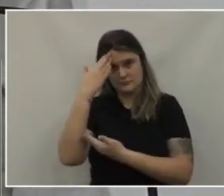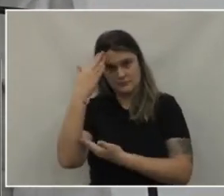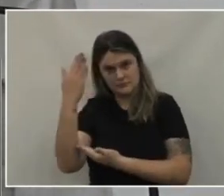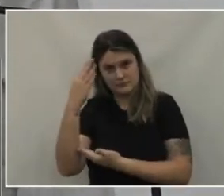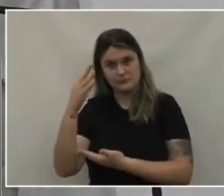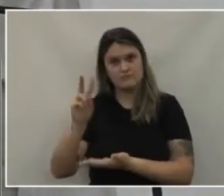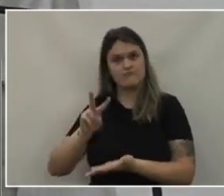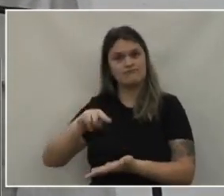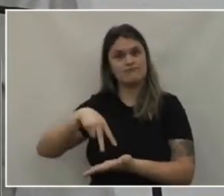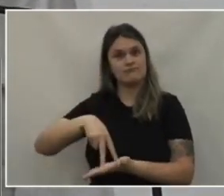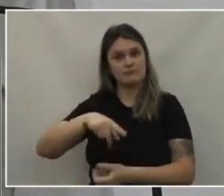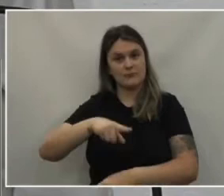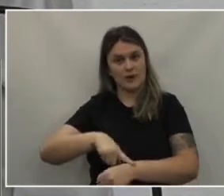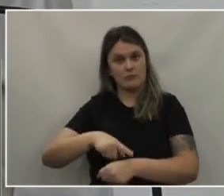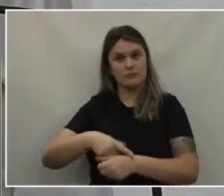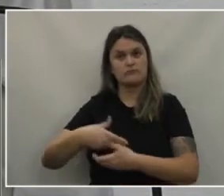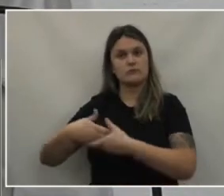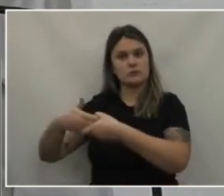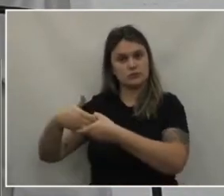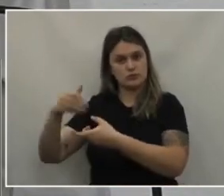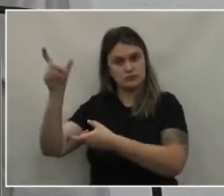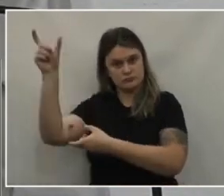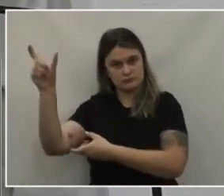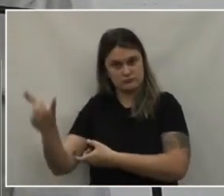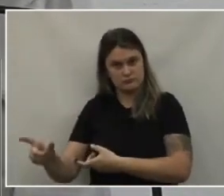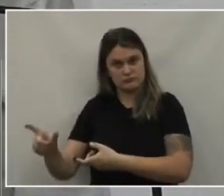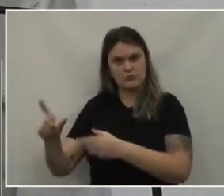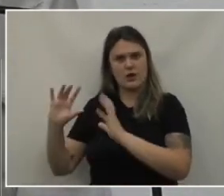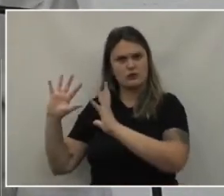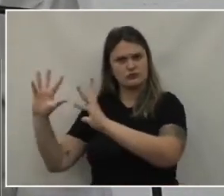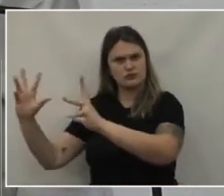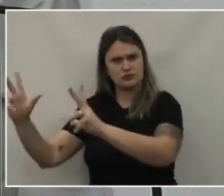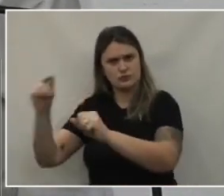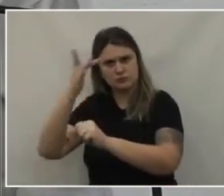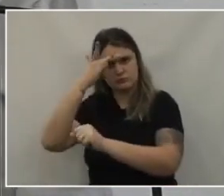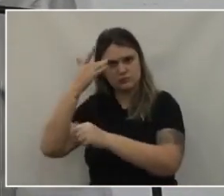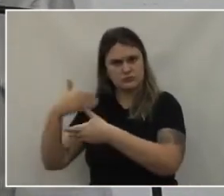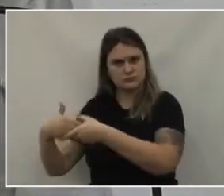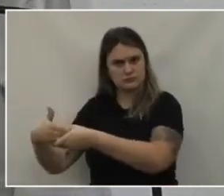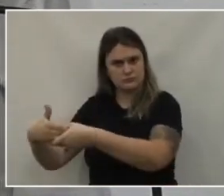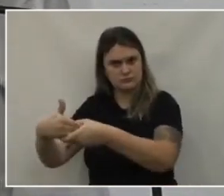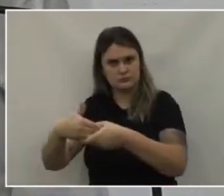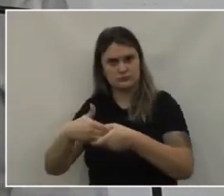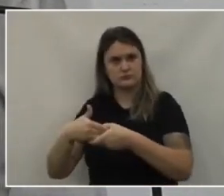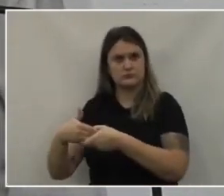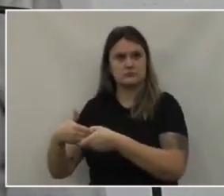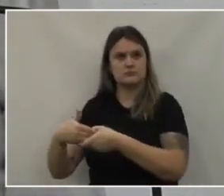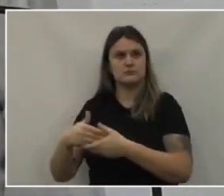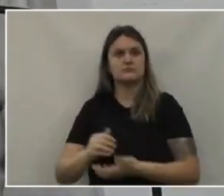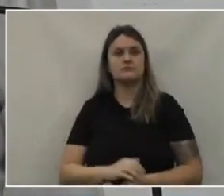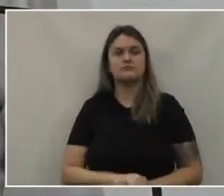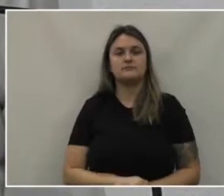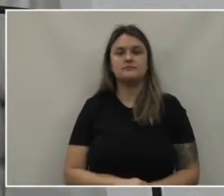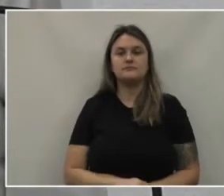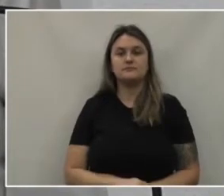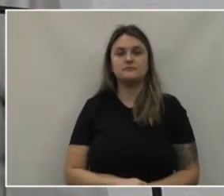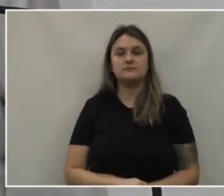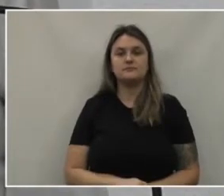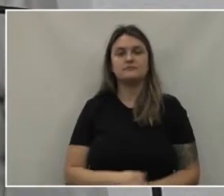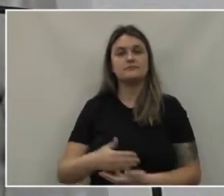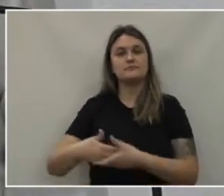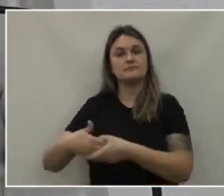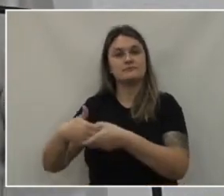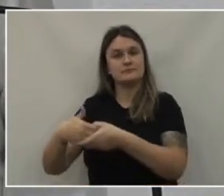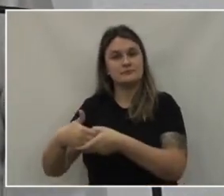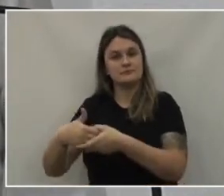espaço e, ao cumprimentá-lo, estendo minhas saudações aos demais vereadores aqui presentes.